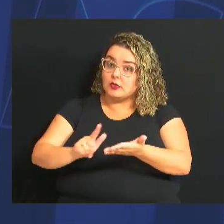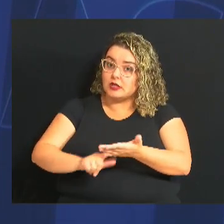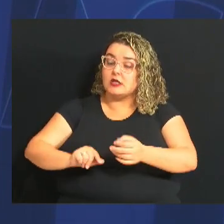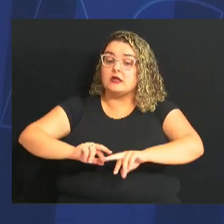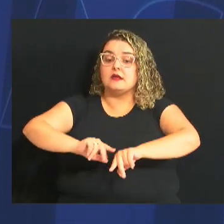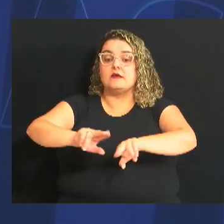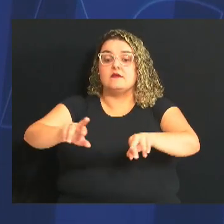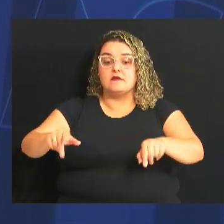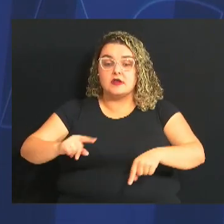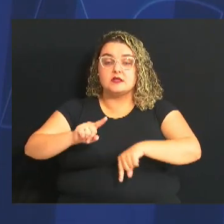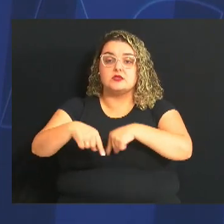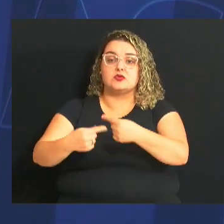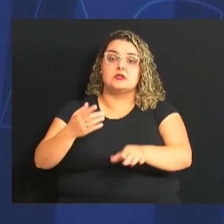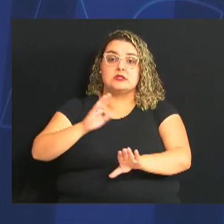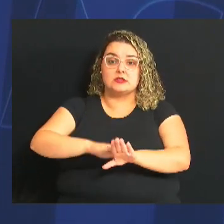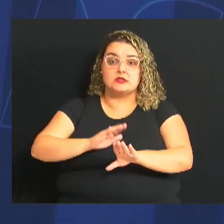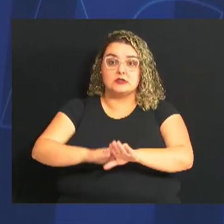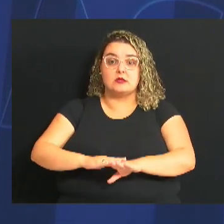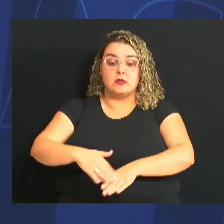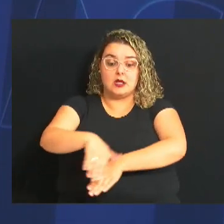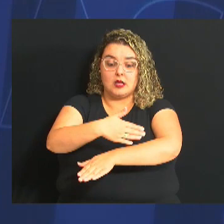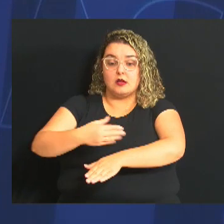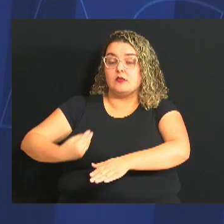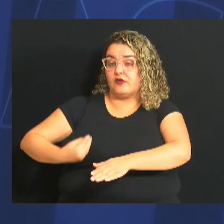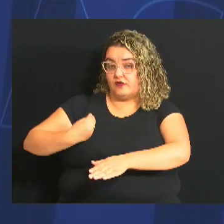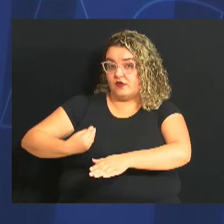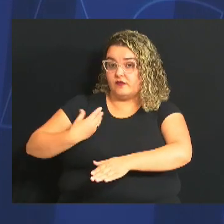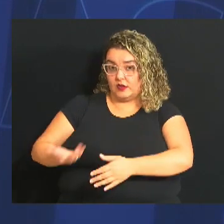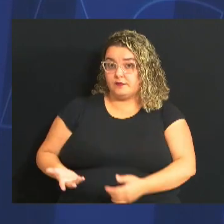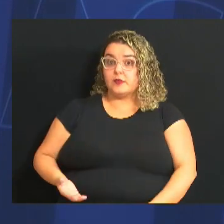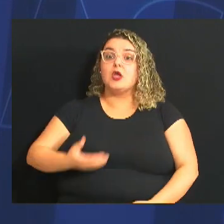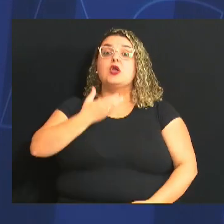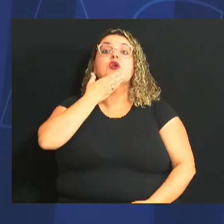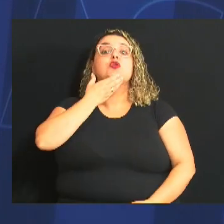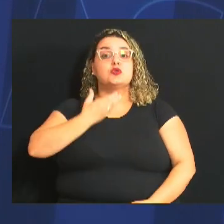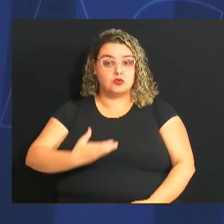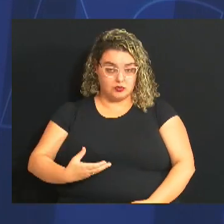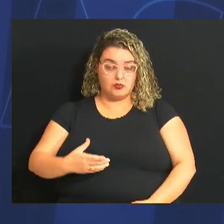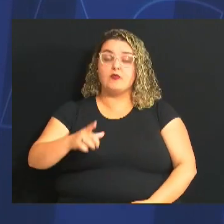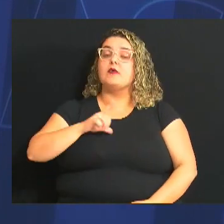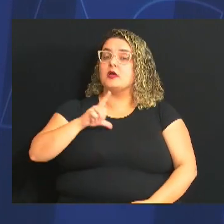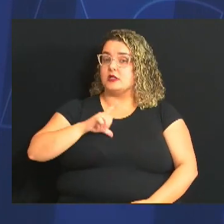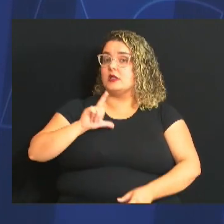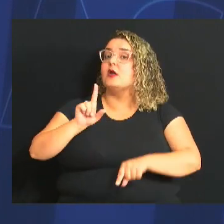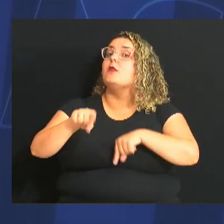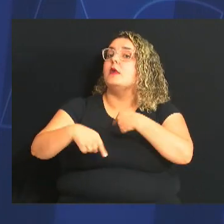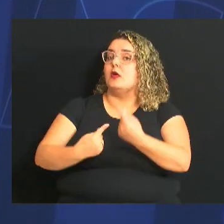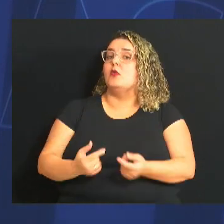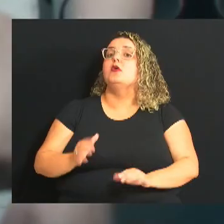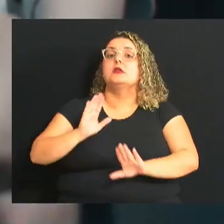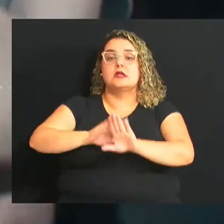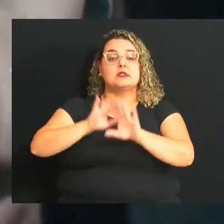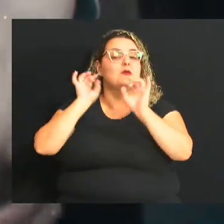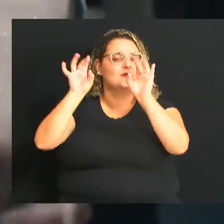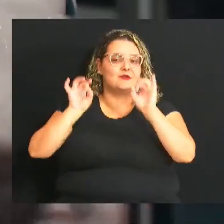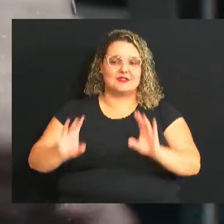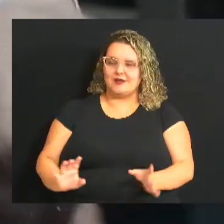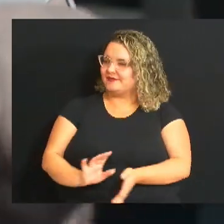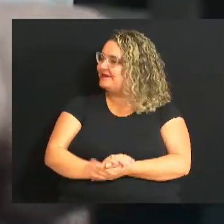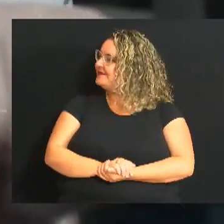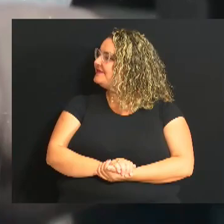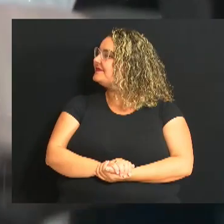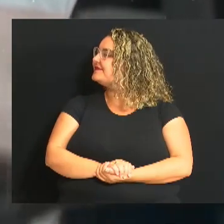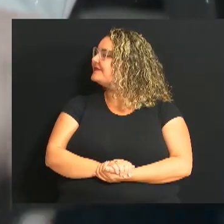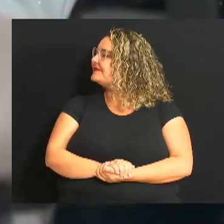outras ações para os moradores de rua. E no Natal vai acontecer uma ação especial.